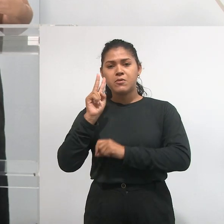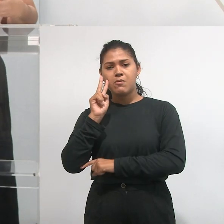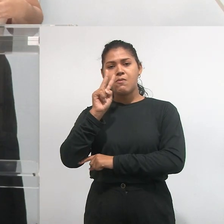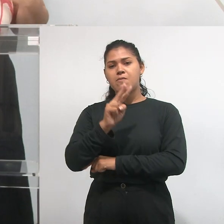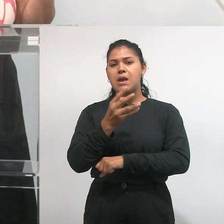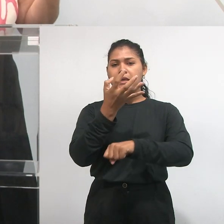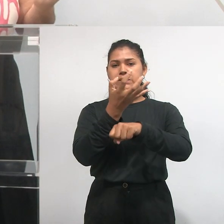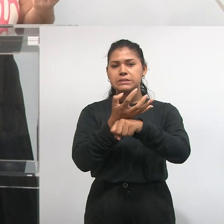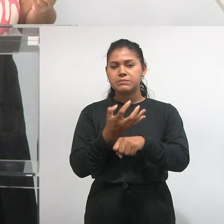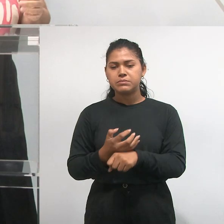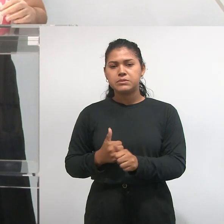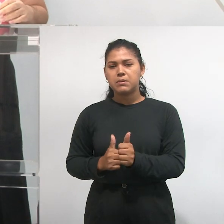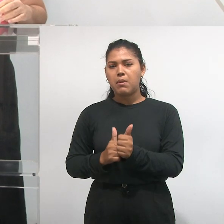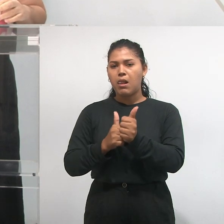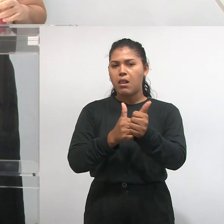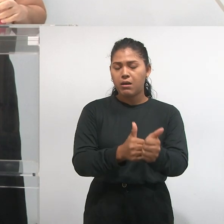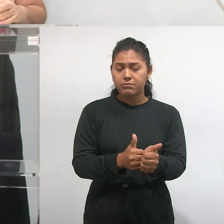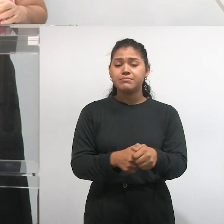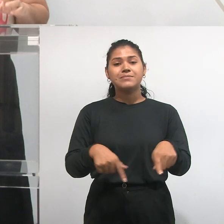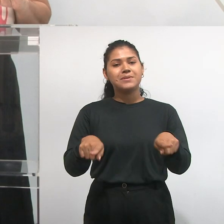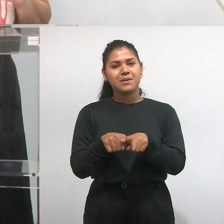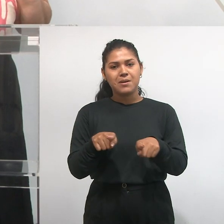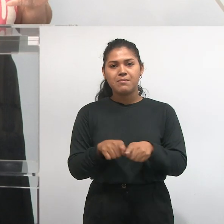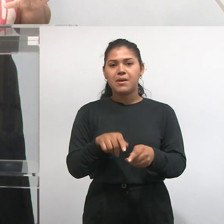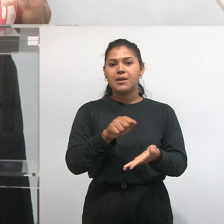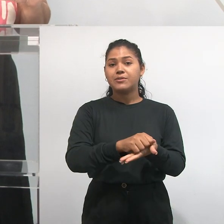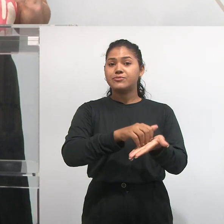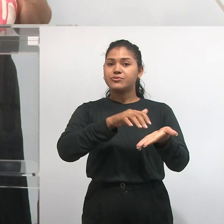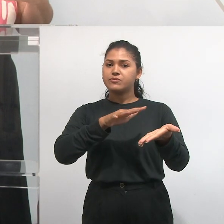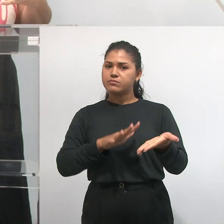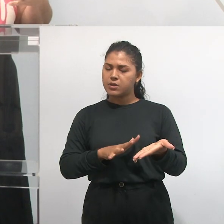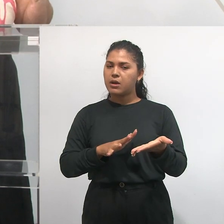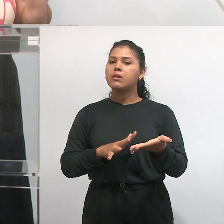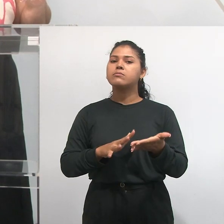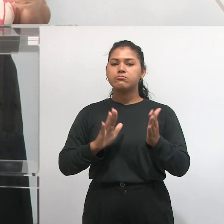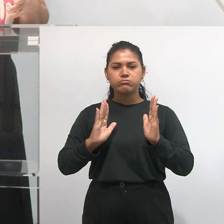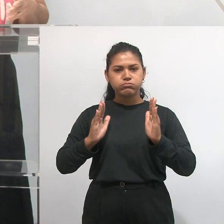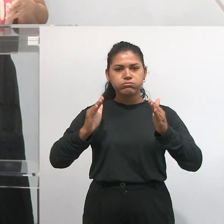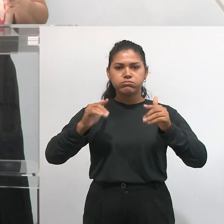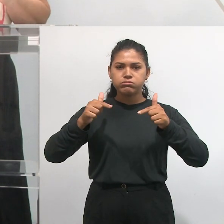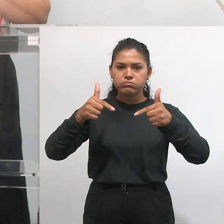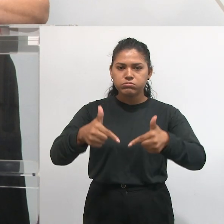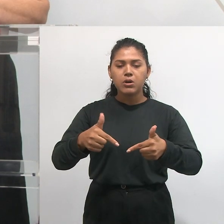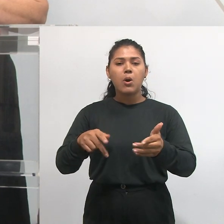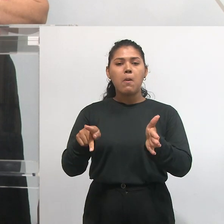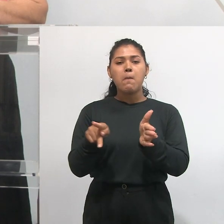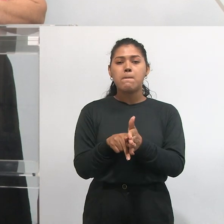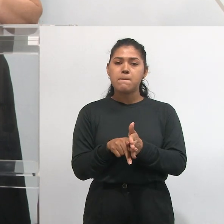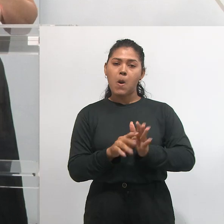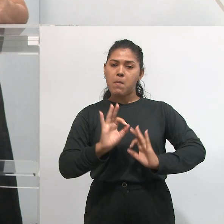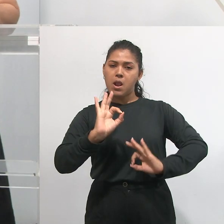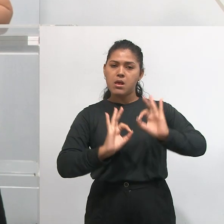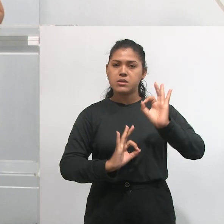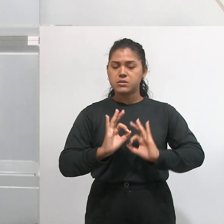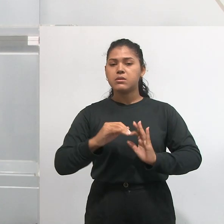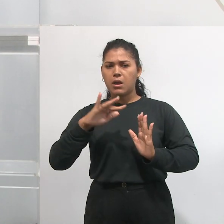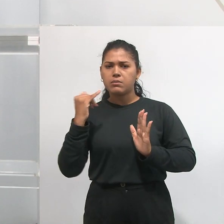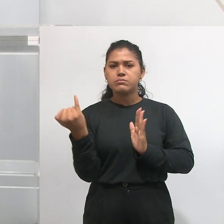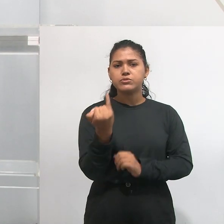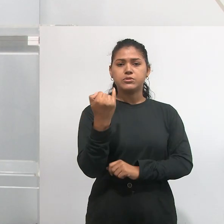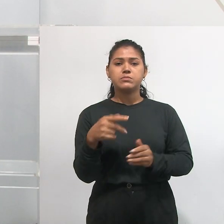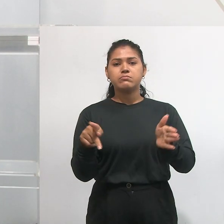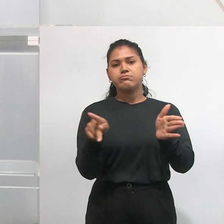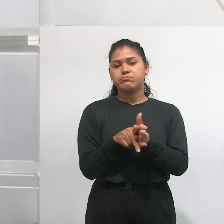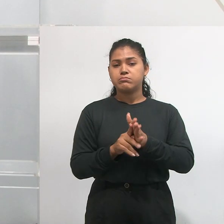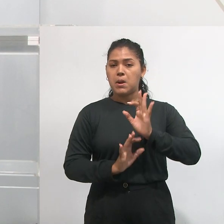acompanhando a disciplina e também realizando a sua atividade com muita dedicação, com muita organização, que é importante para a gente ter